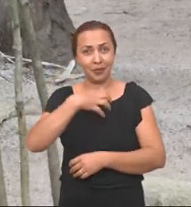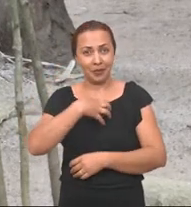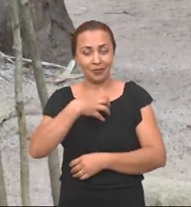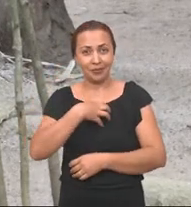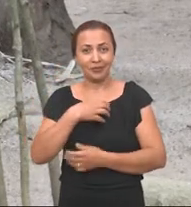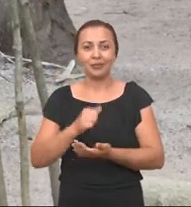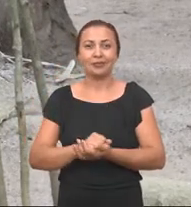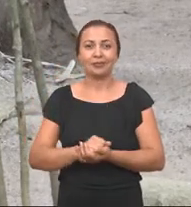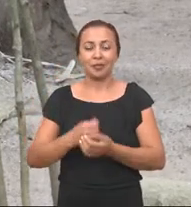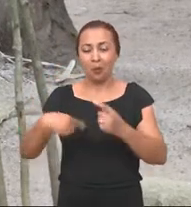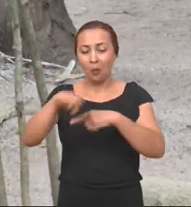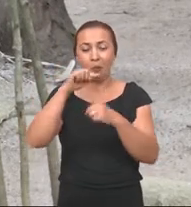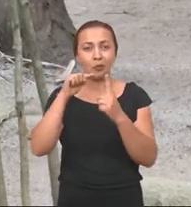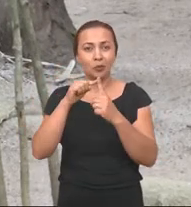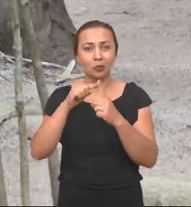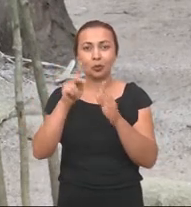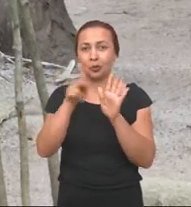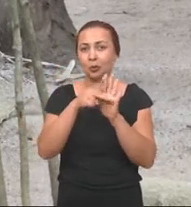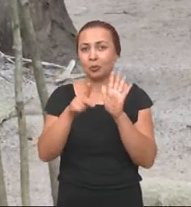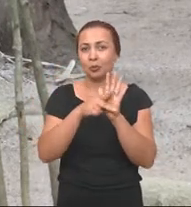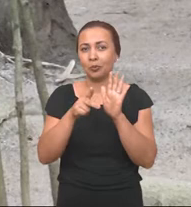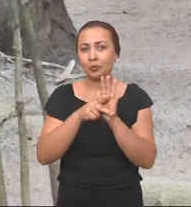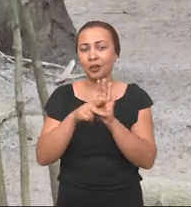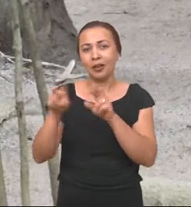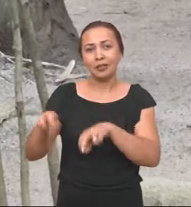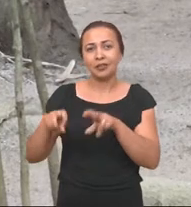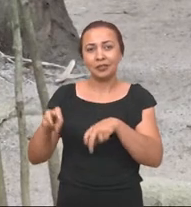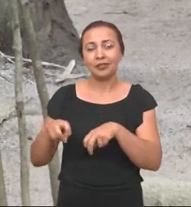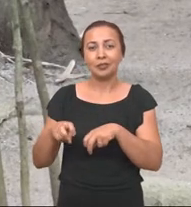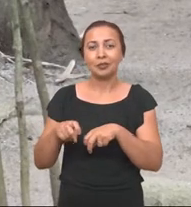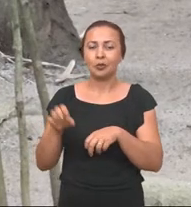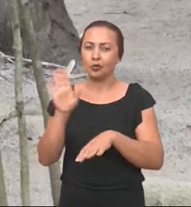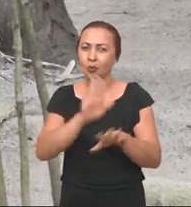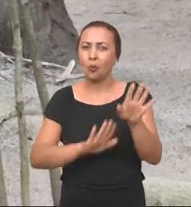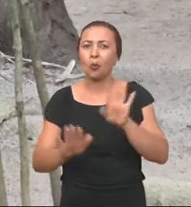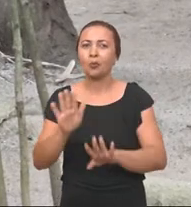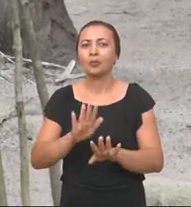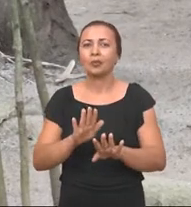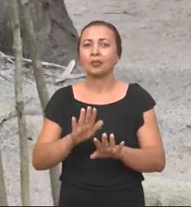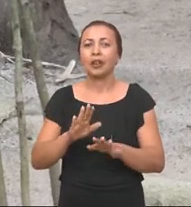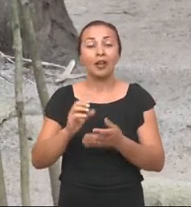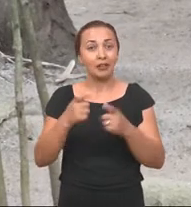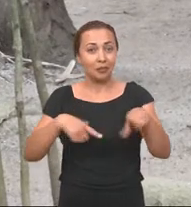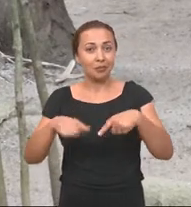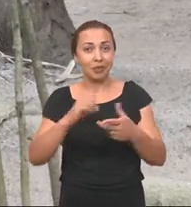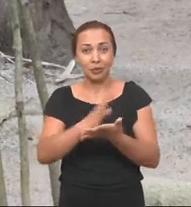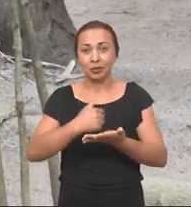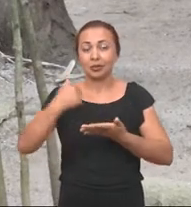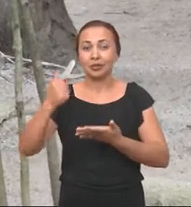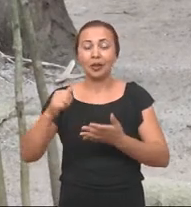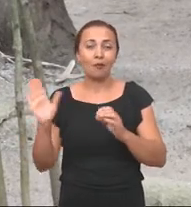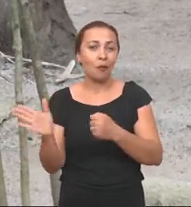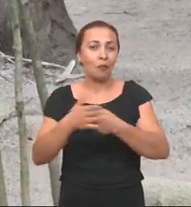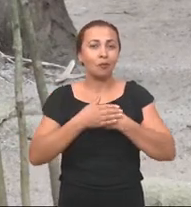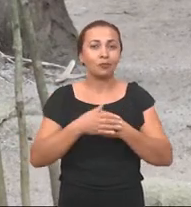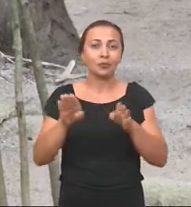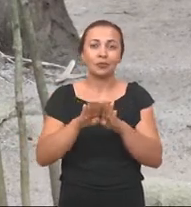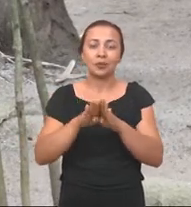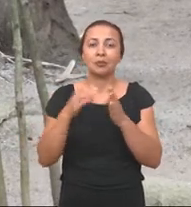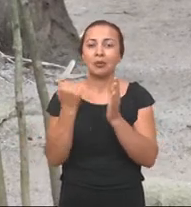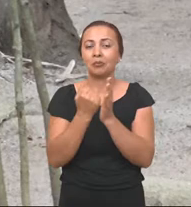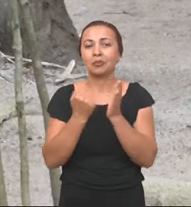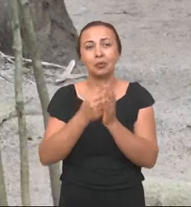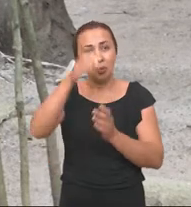Bahia. Esse é o objetivo do projeto Canteiro Modelo de Conservação, Ações de Salvaguarda e Conservação do